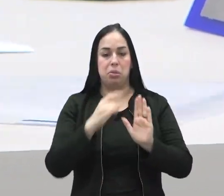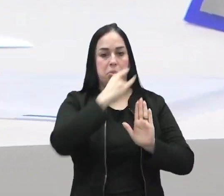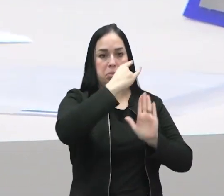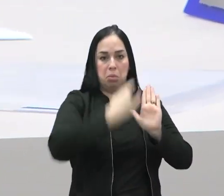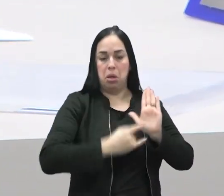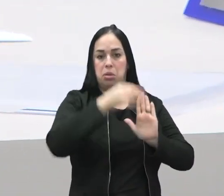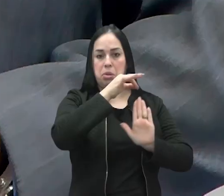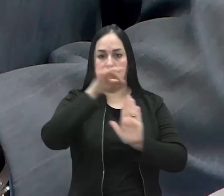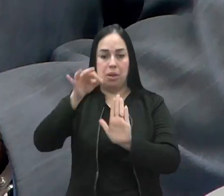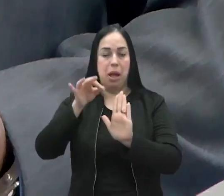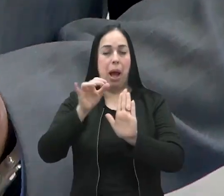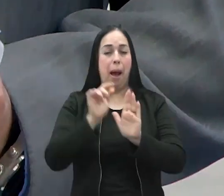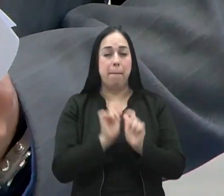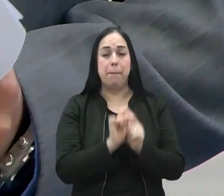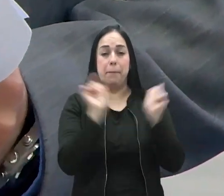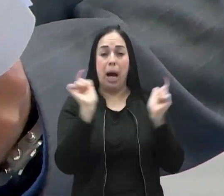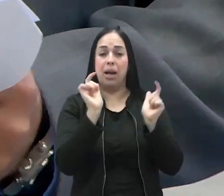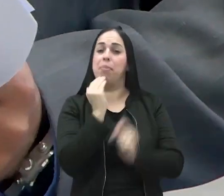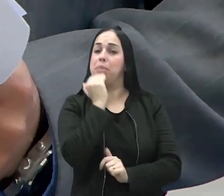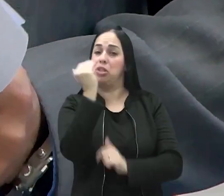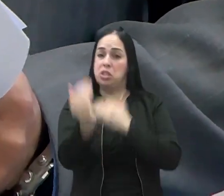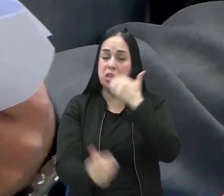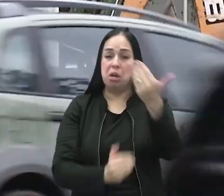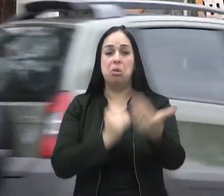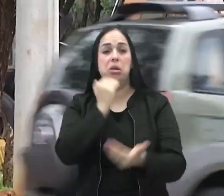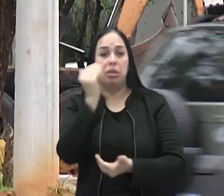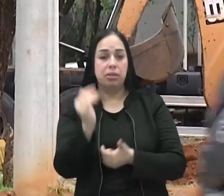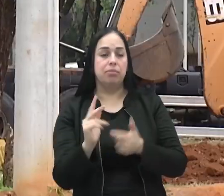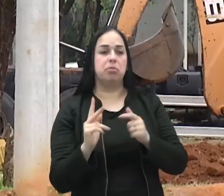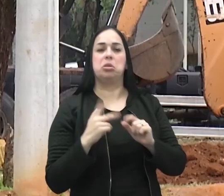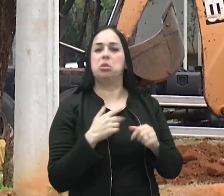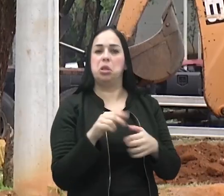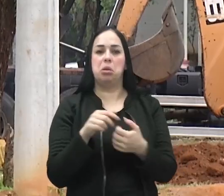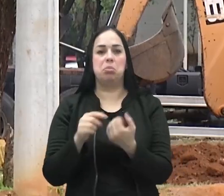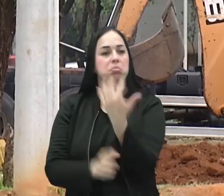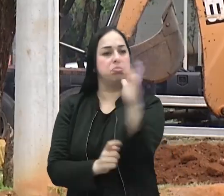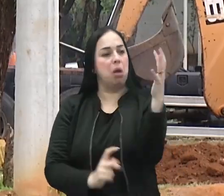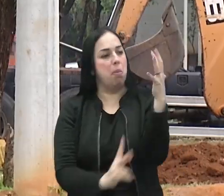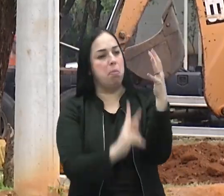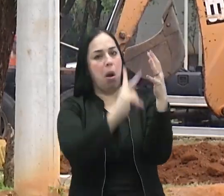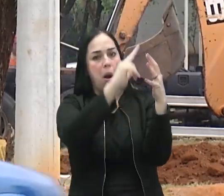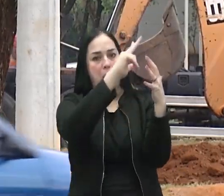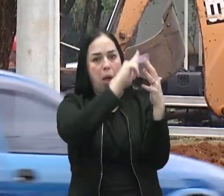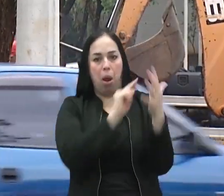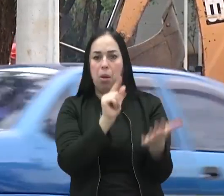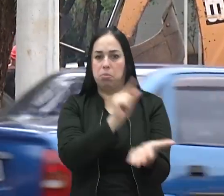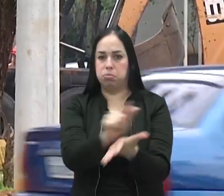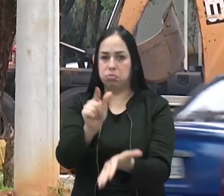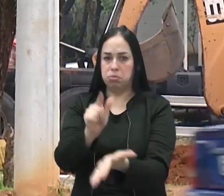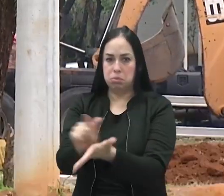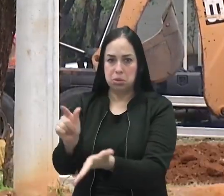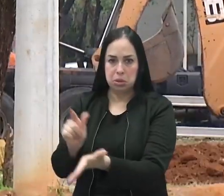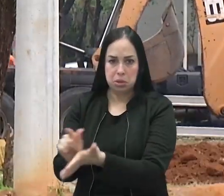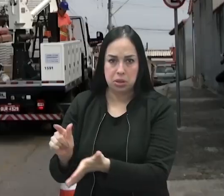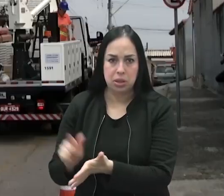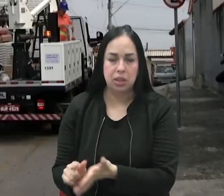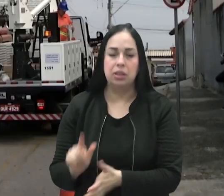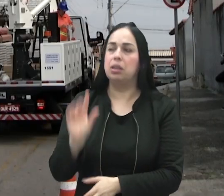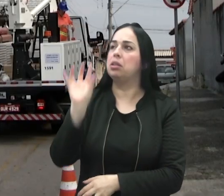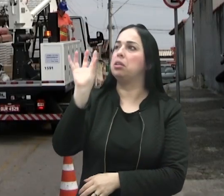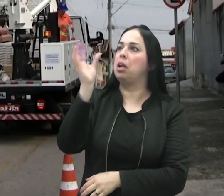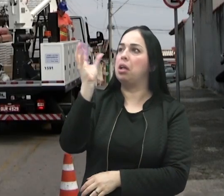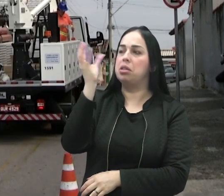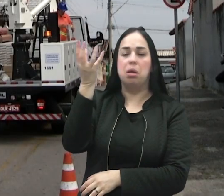indicações e moções. A maior parte das indicações solicitavam serviços de manutenção pública na cidade,